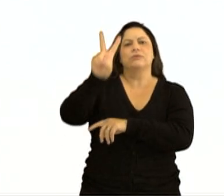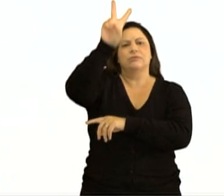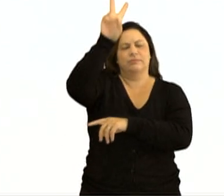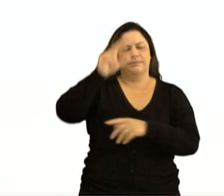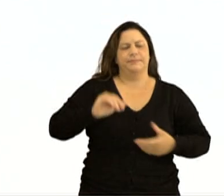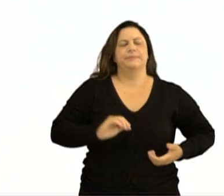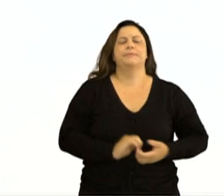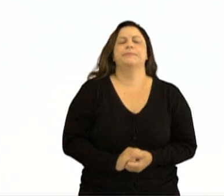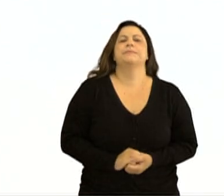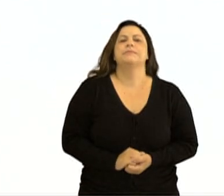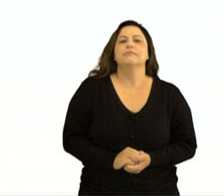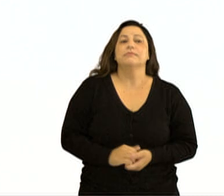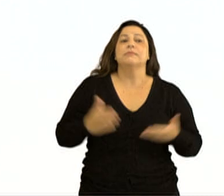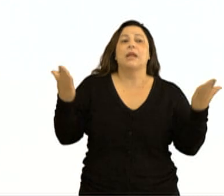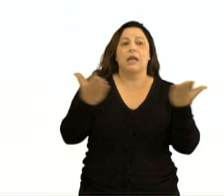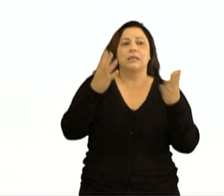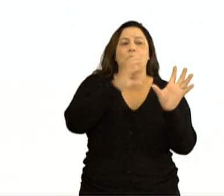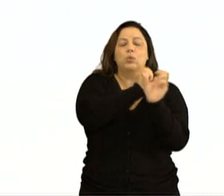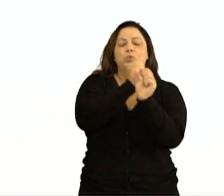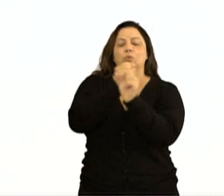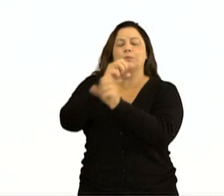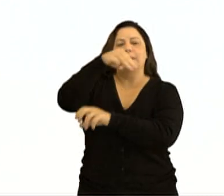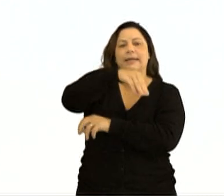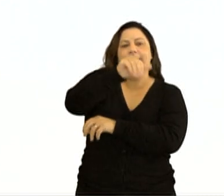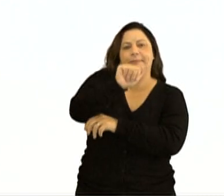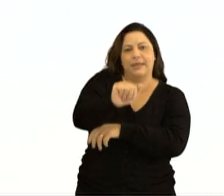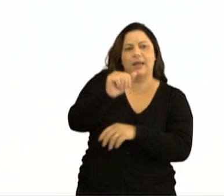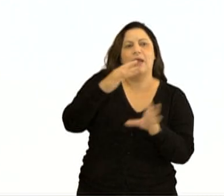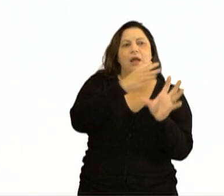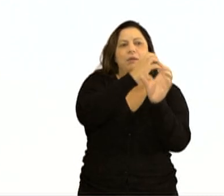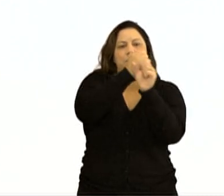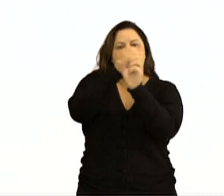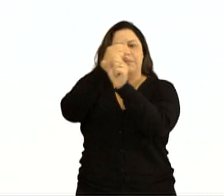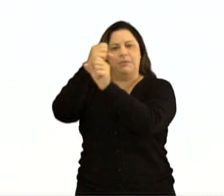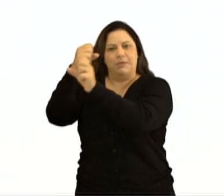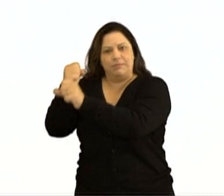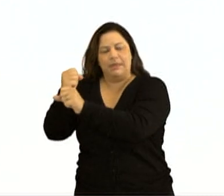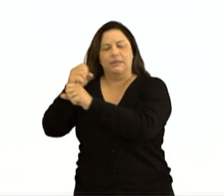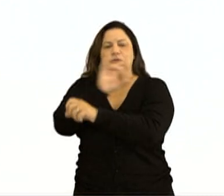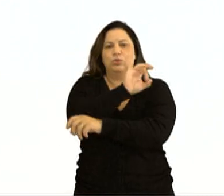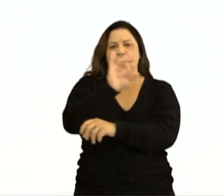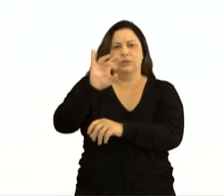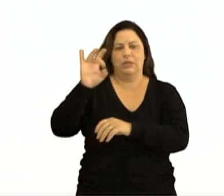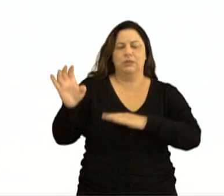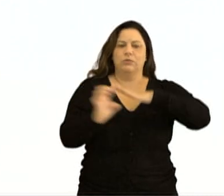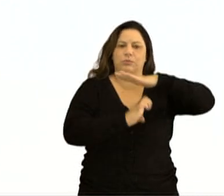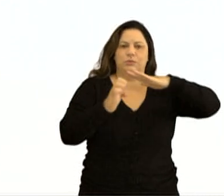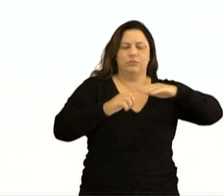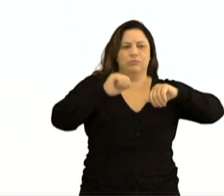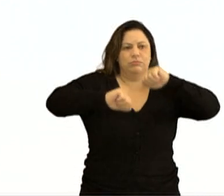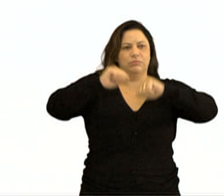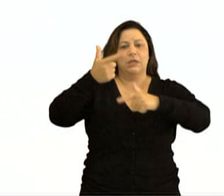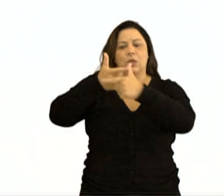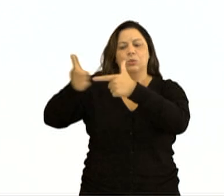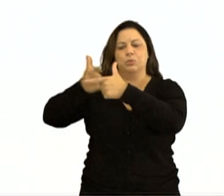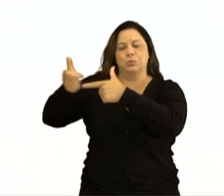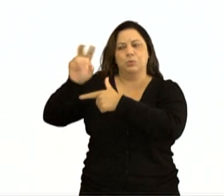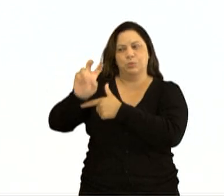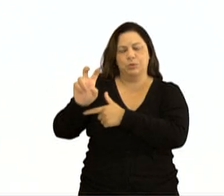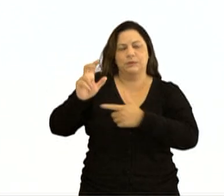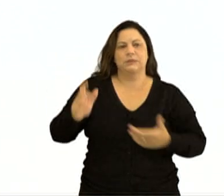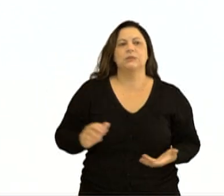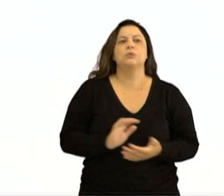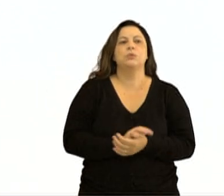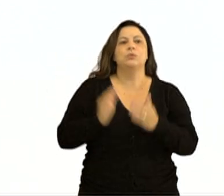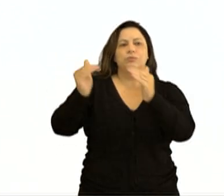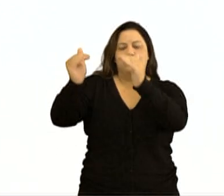variância, que é o nosso objetivo. Então, somamos todos os números de empregados de cada uma das empresas, dividimos por 5, são 5 empresas.